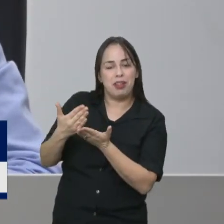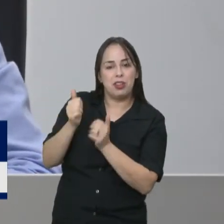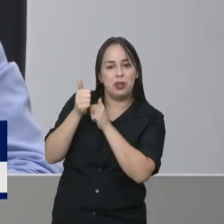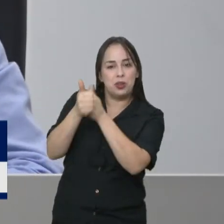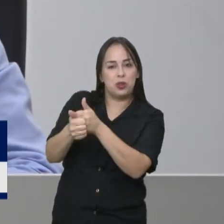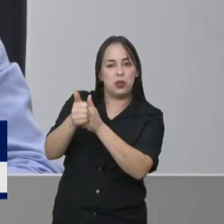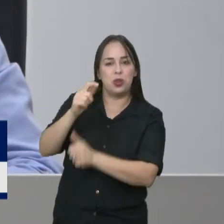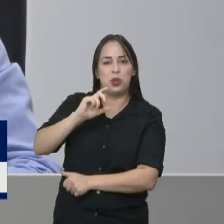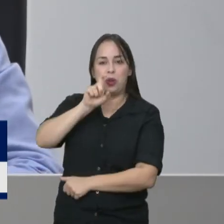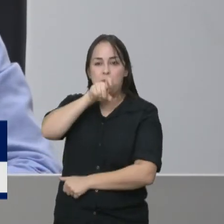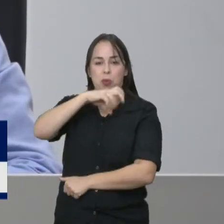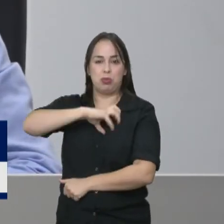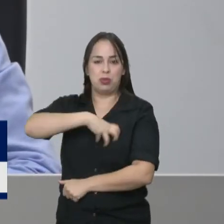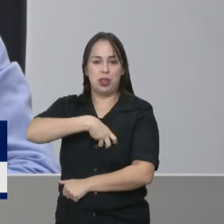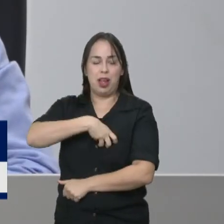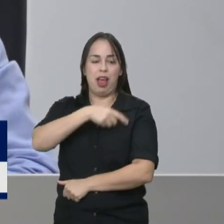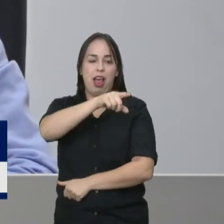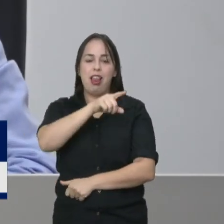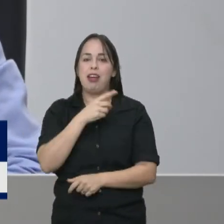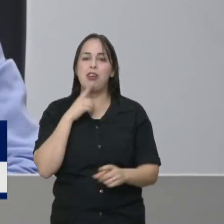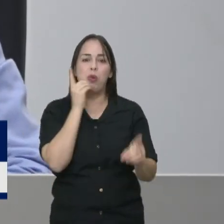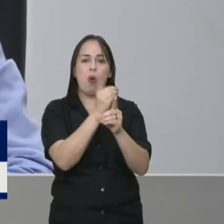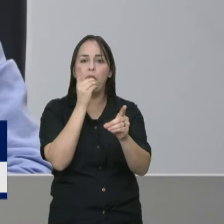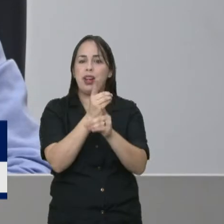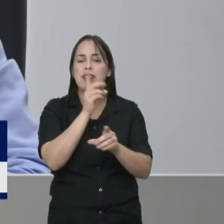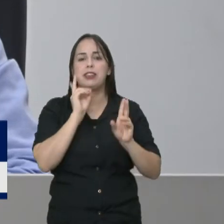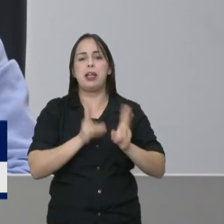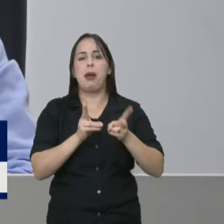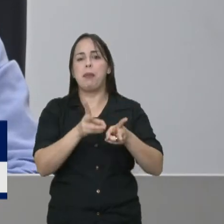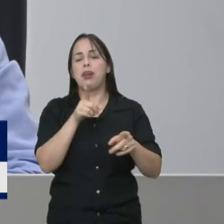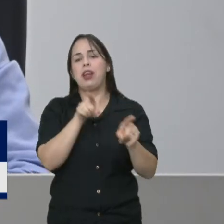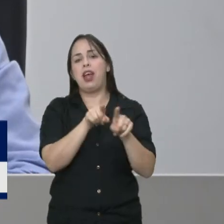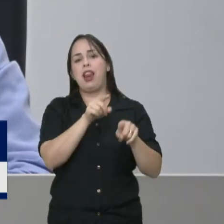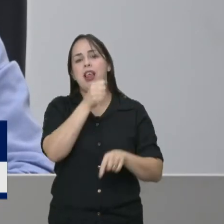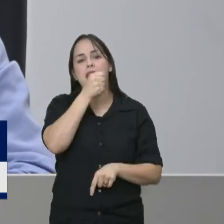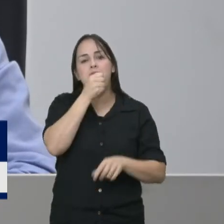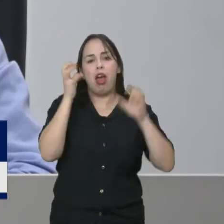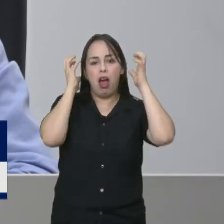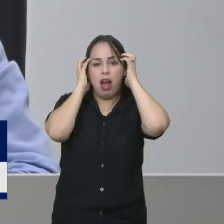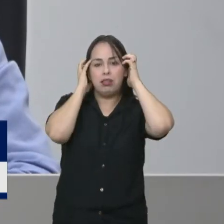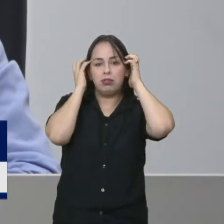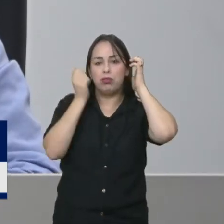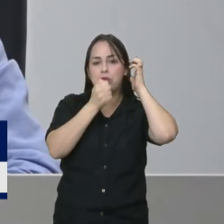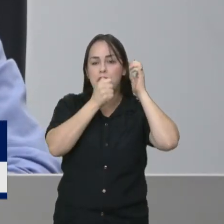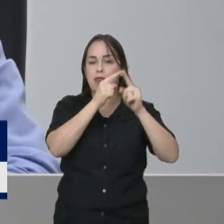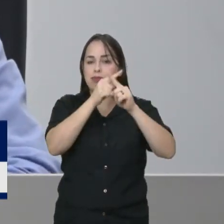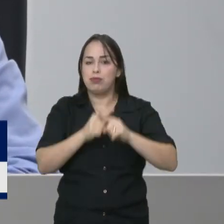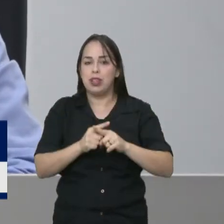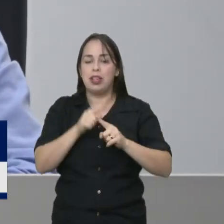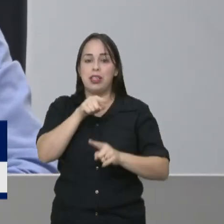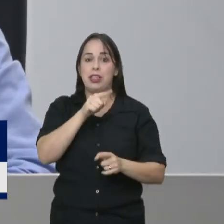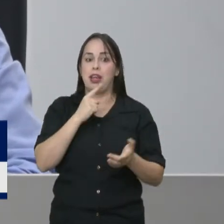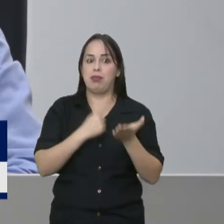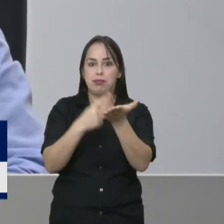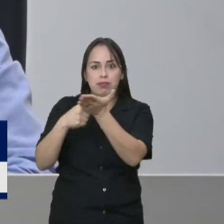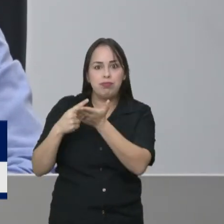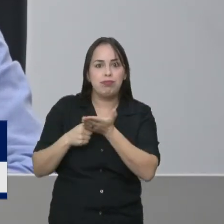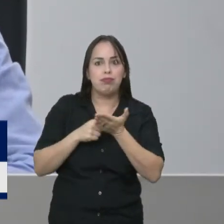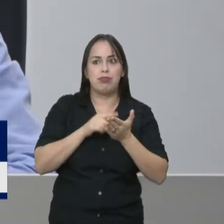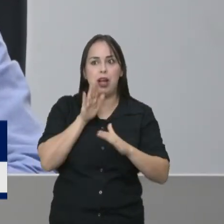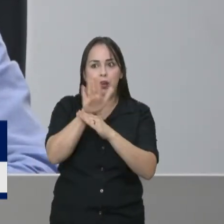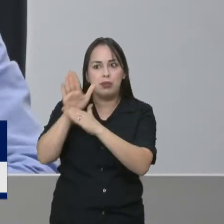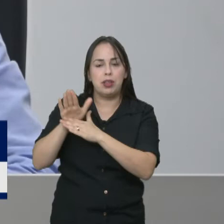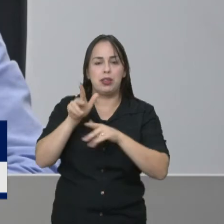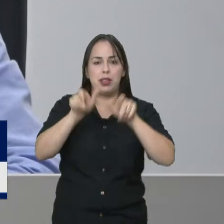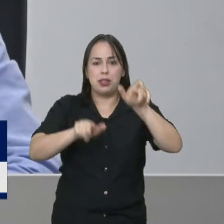eu ouvia muito ele, né? Ele narrava os jogos e é uma pessoa extremamente comprometida com as pessoas. Então,